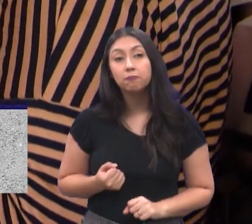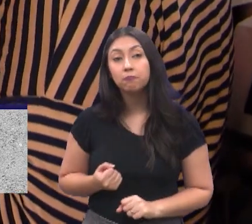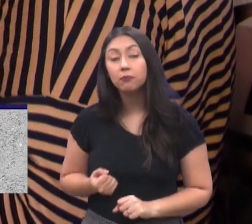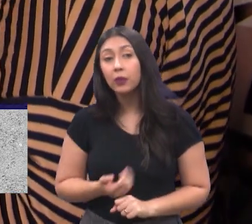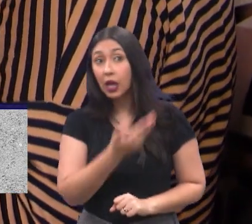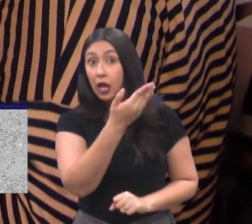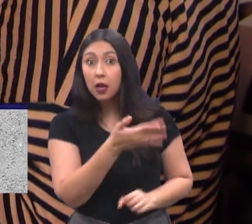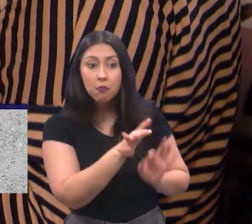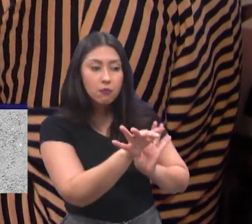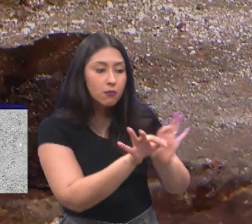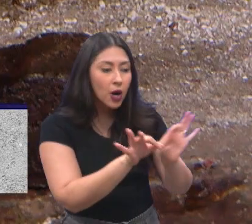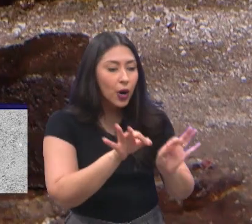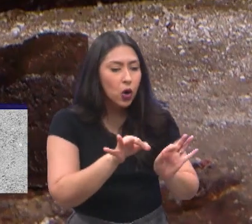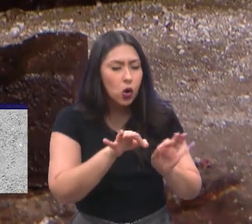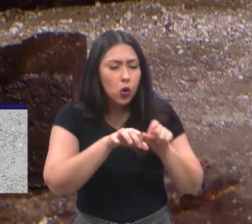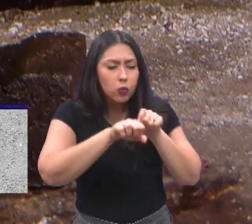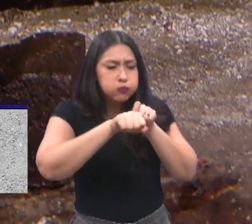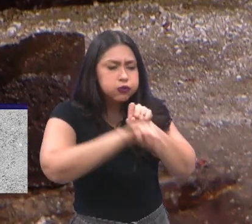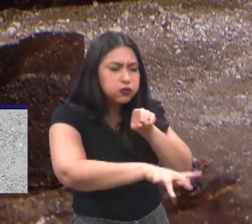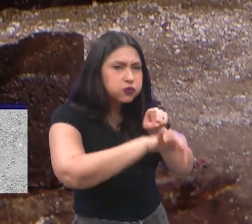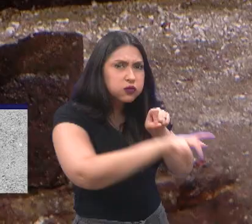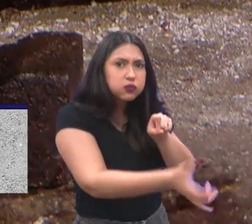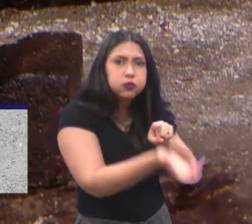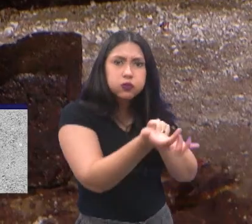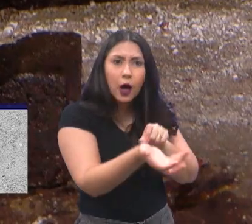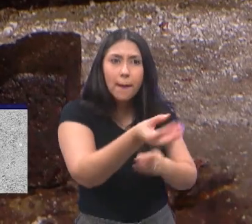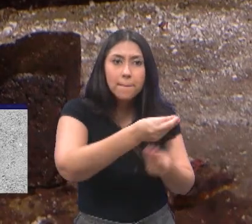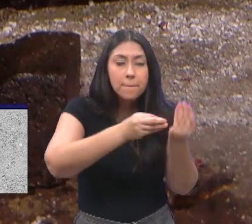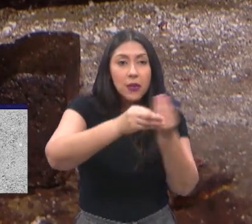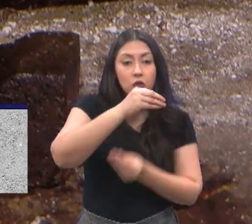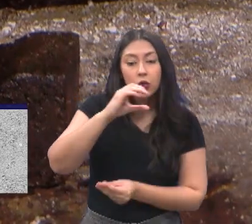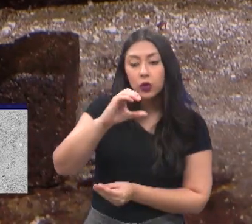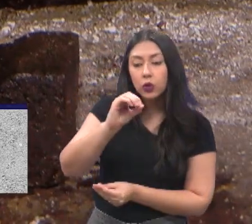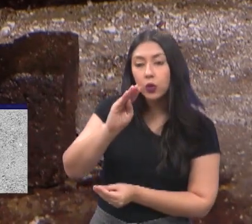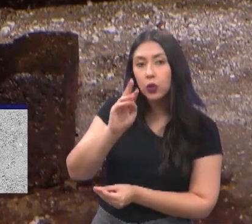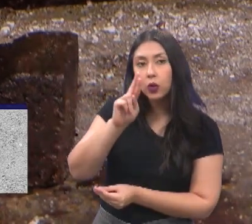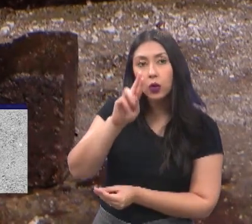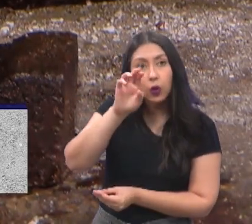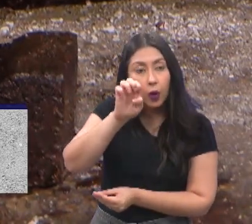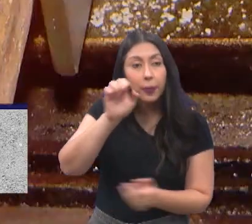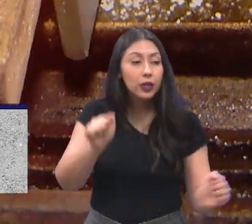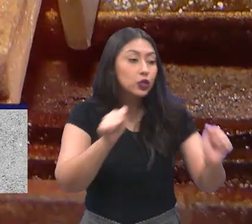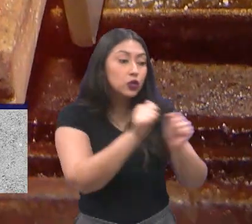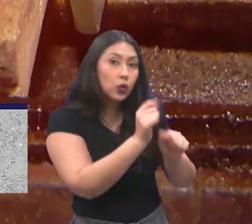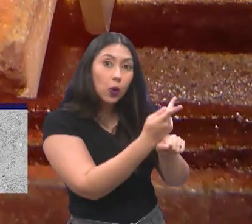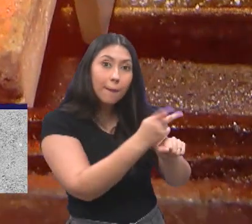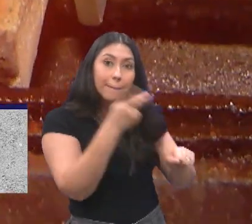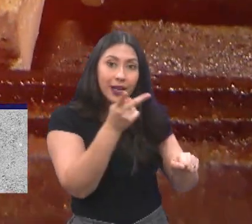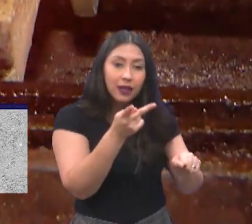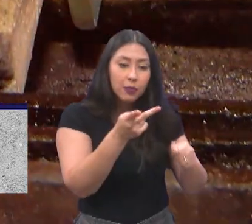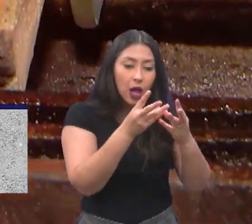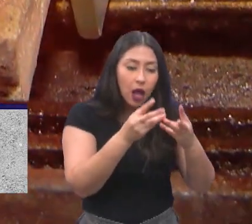fogo de forma que o cobre se misture com a prata até que se transforme nesse líquido. Isso